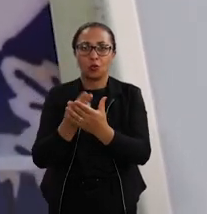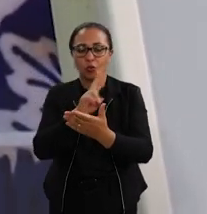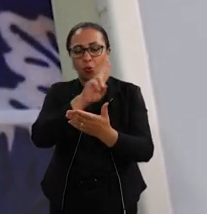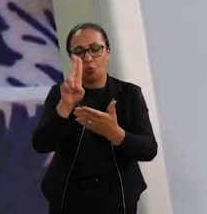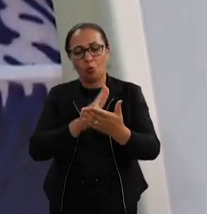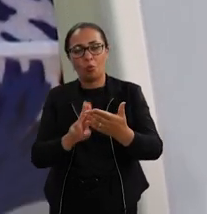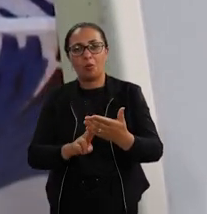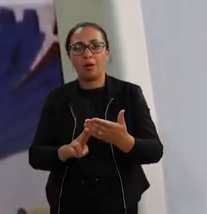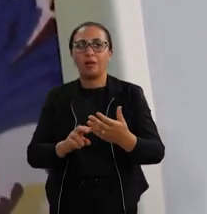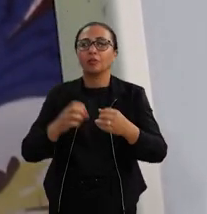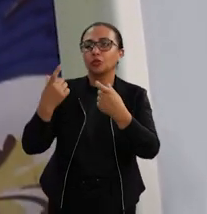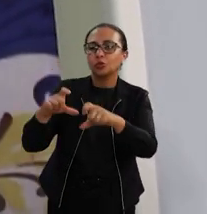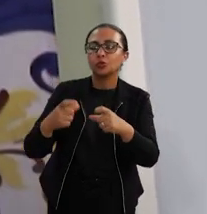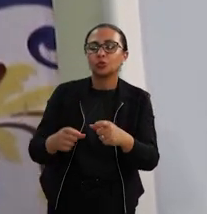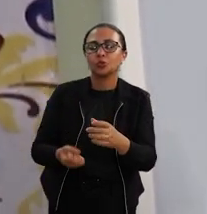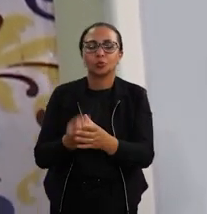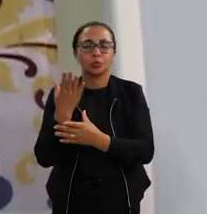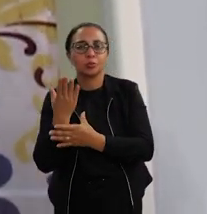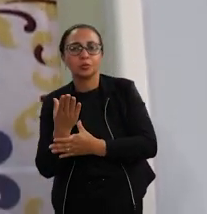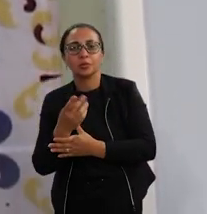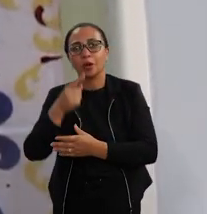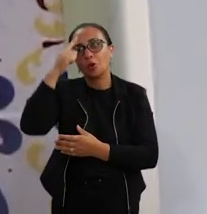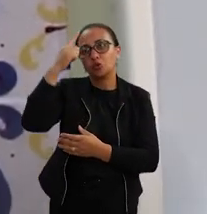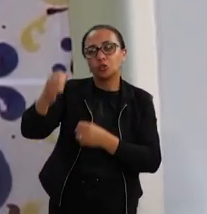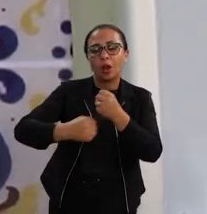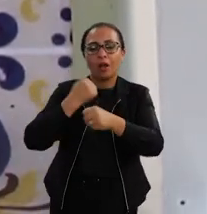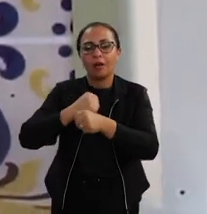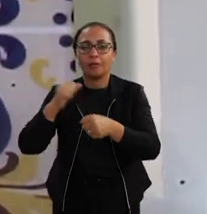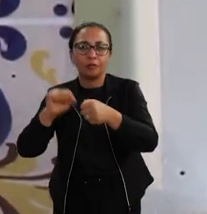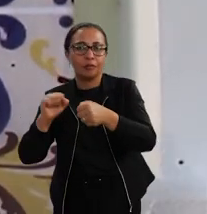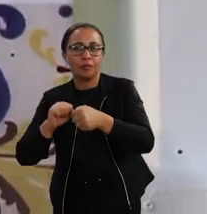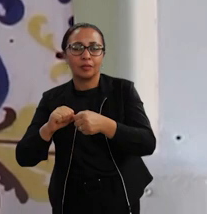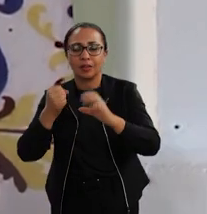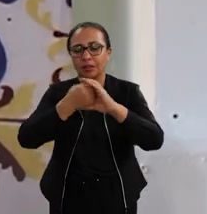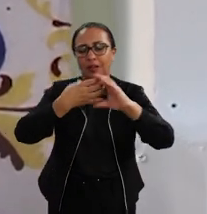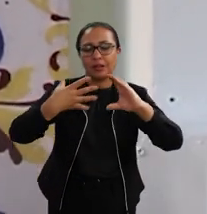dados referentes à sua origem, datação,